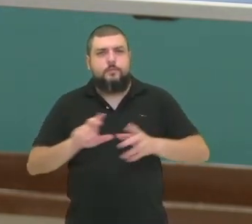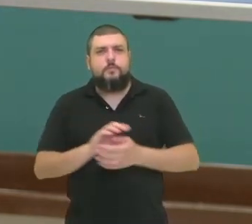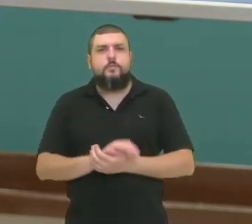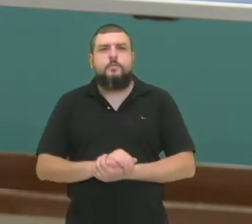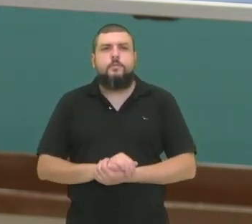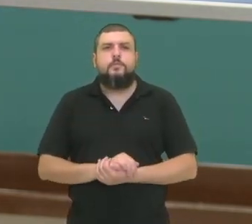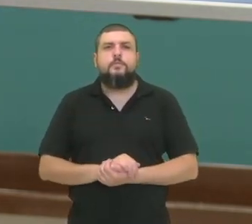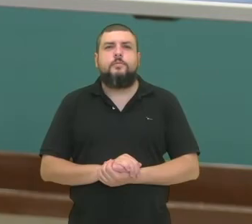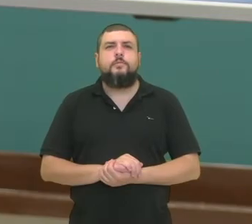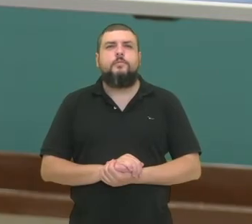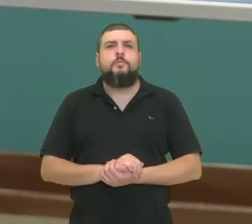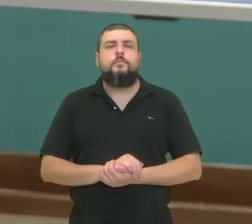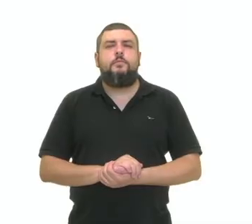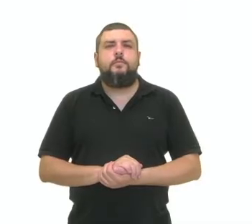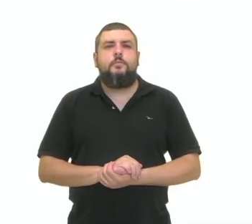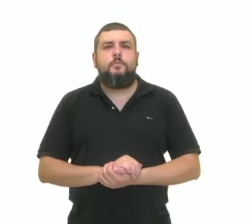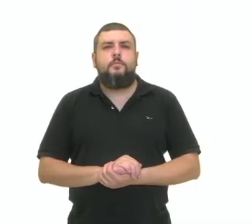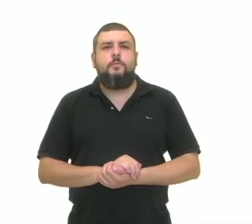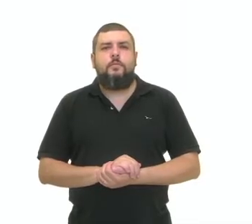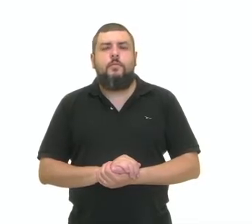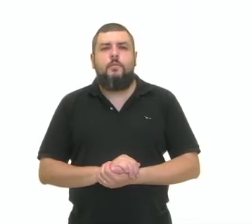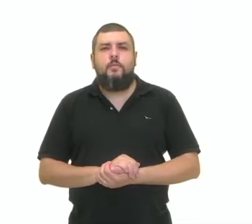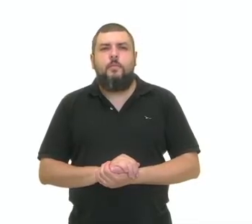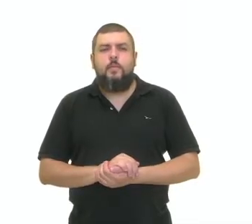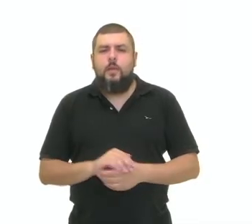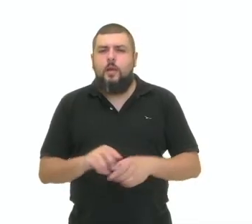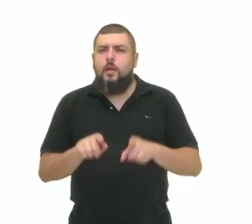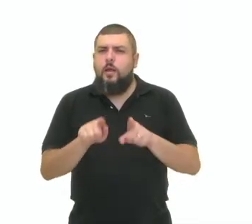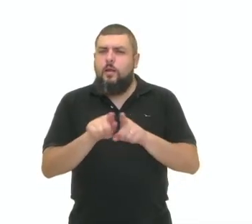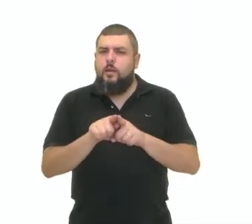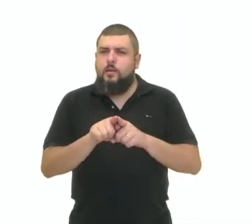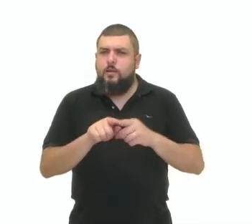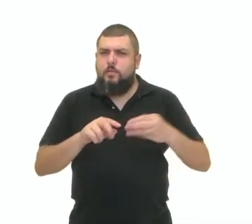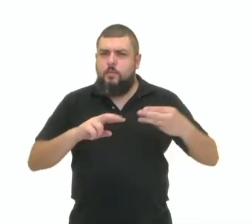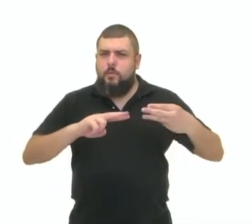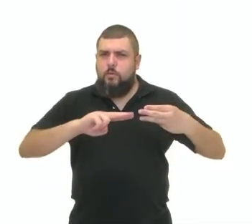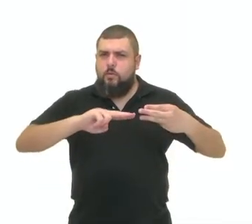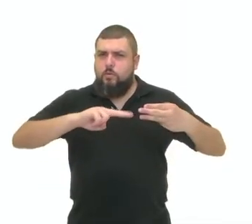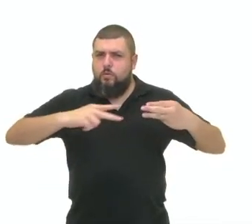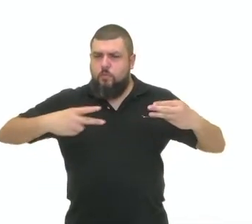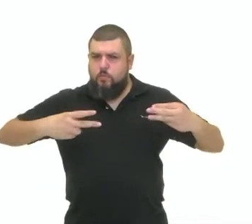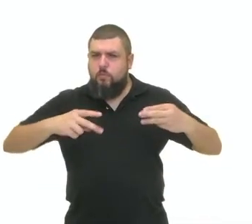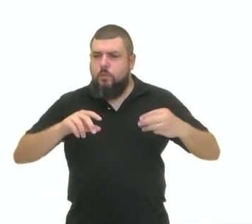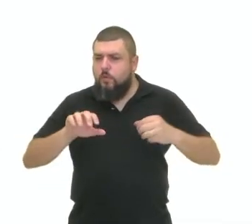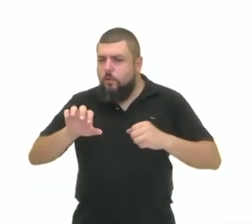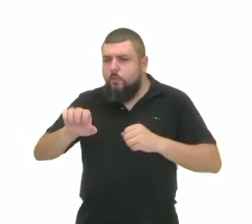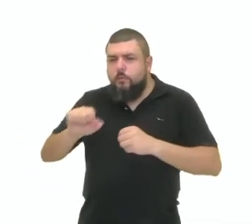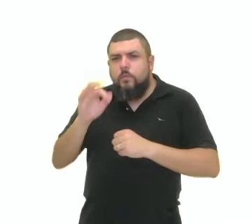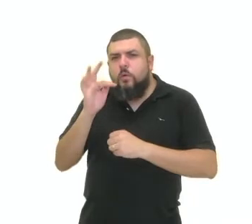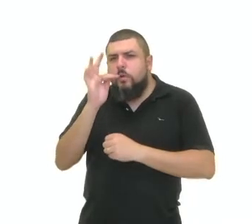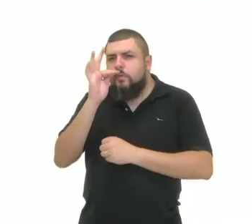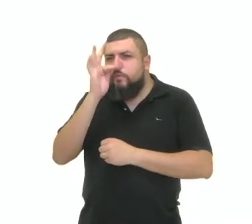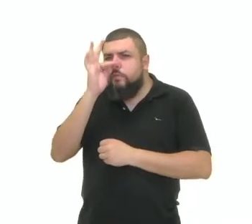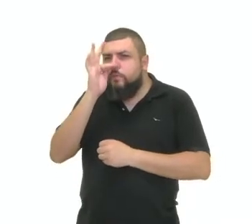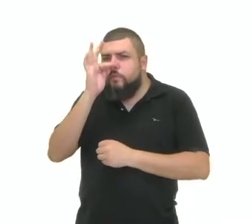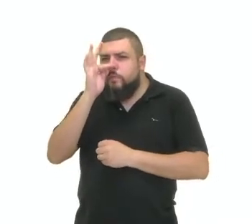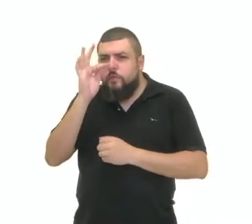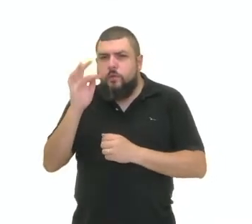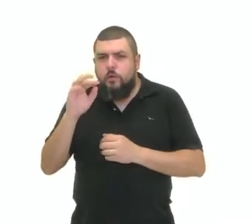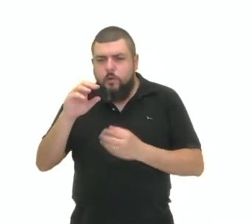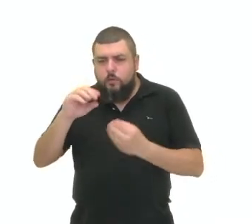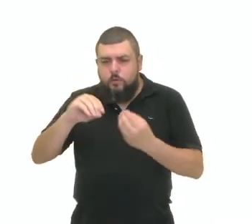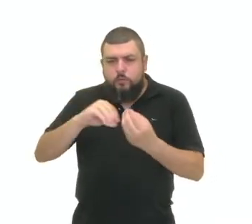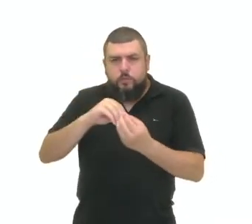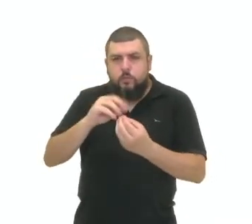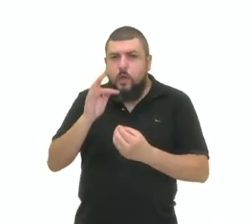verde. Mendel também cruzou as flores das ervilhas. E essas flores, né, que ele cruzou foram as flores